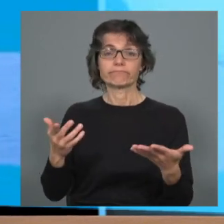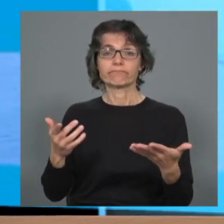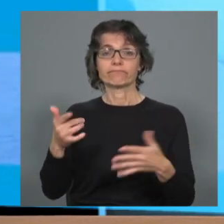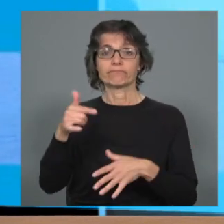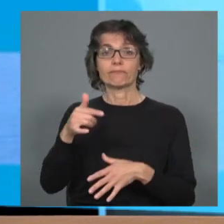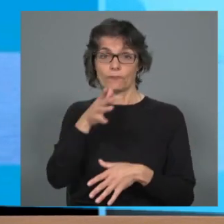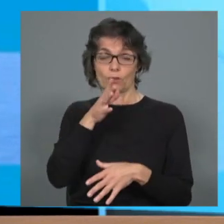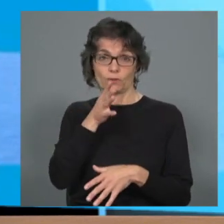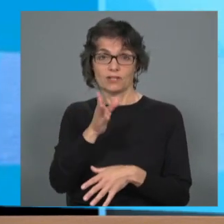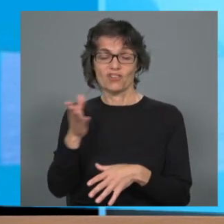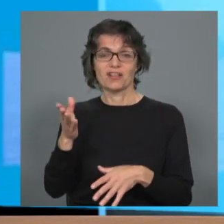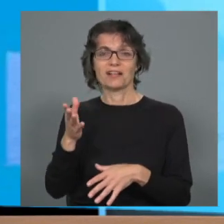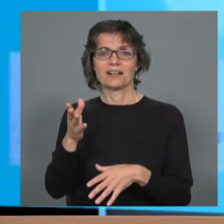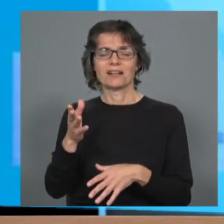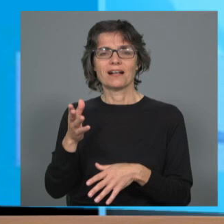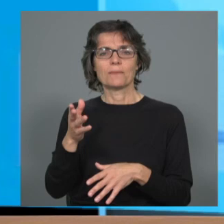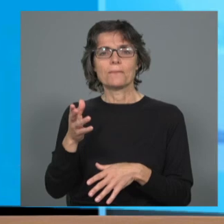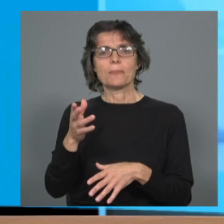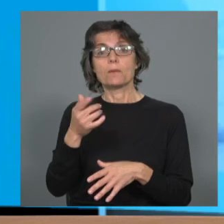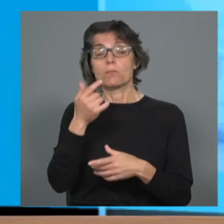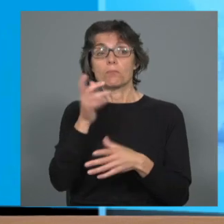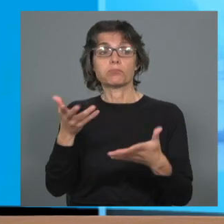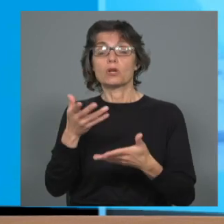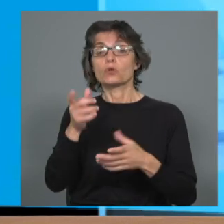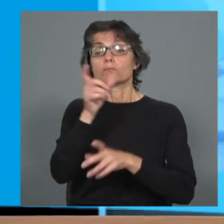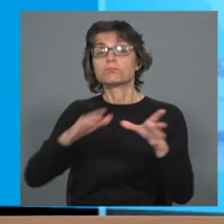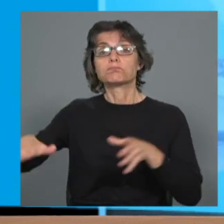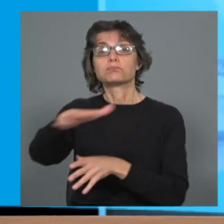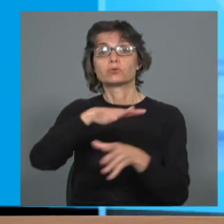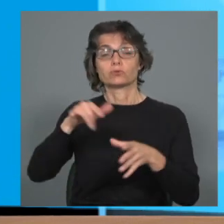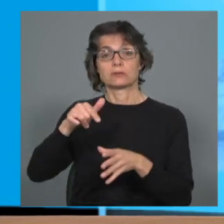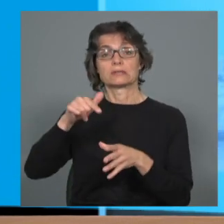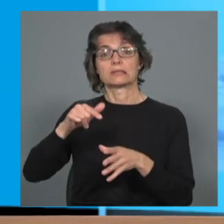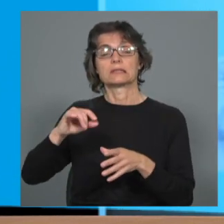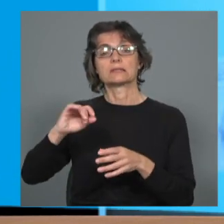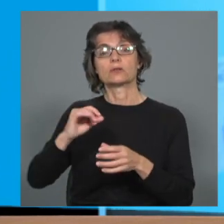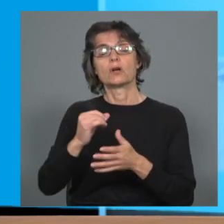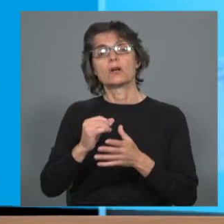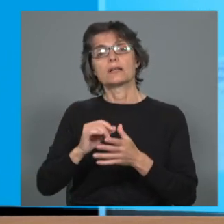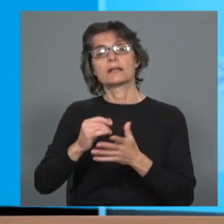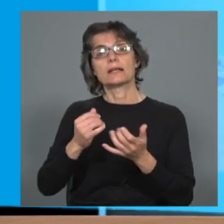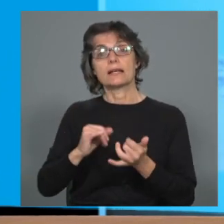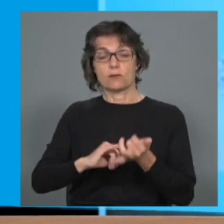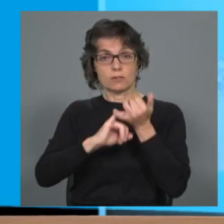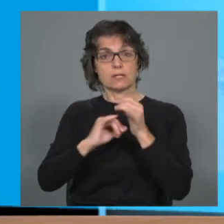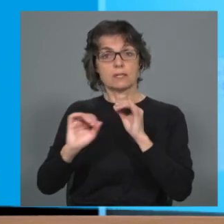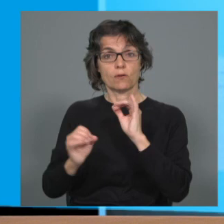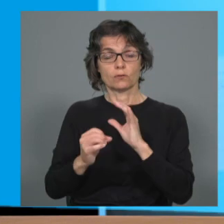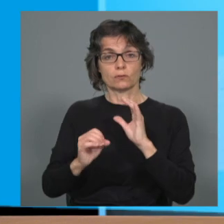Como eu disse, com um conjunto de pessoas da sociedade civil, fundaram a Ajuda de Mãe, desenvolveram a Ajuda de Mãe,